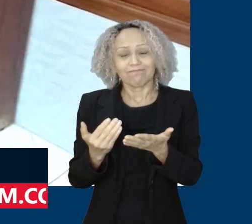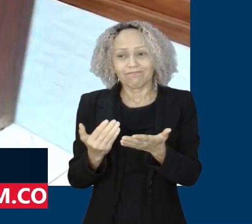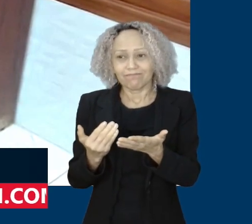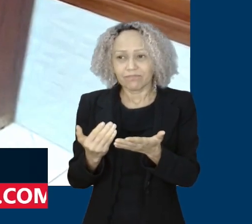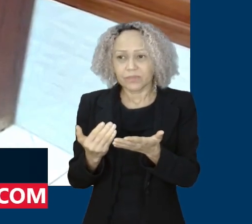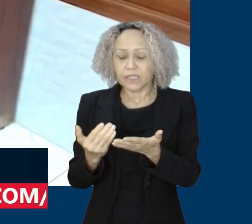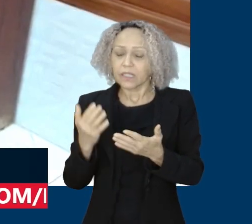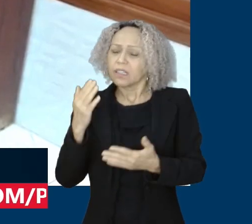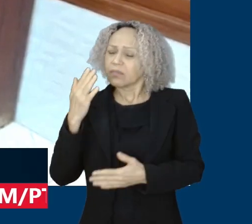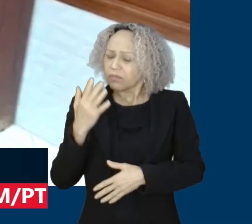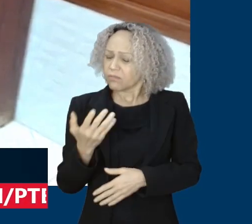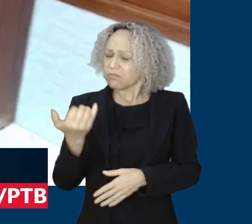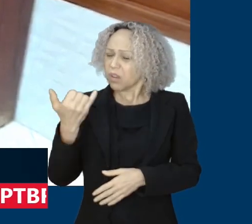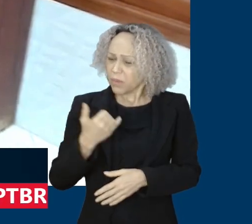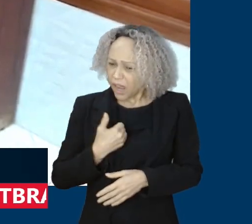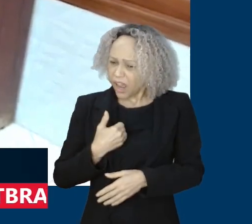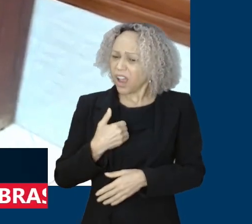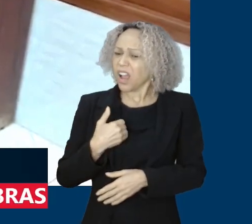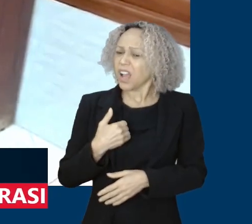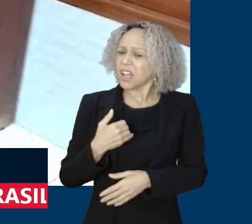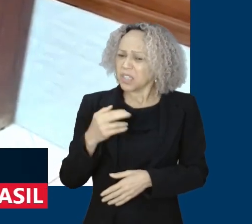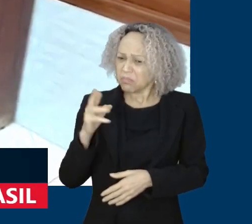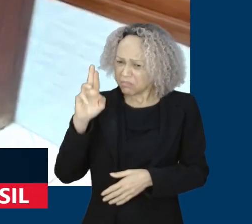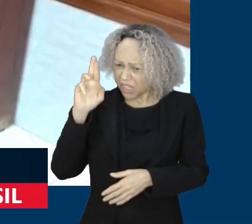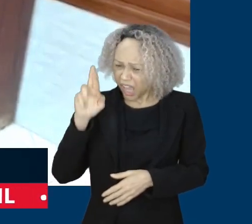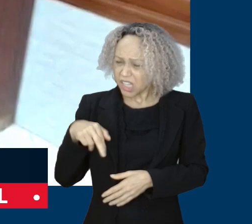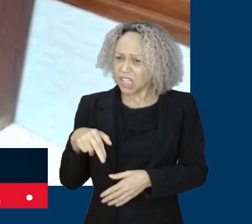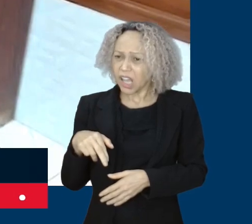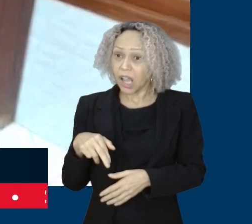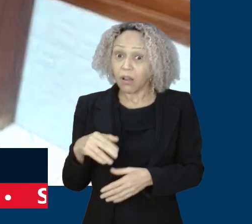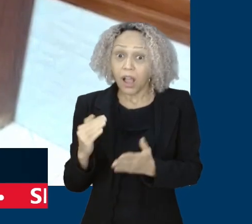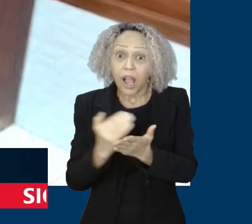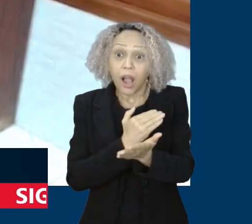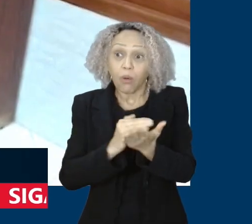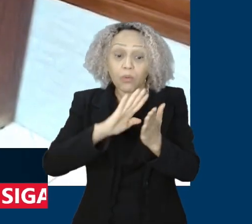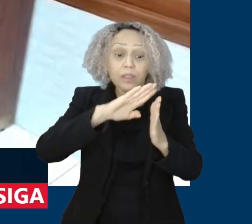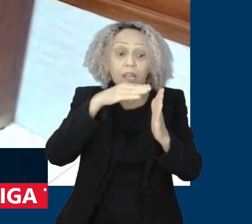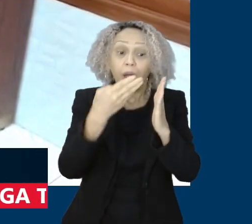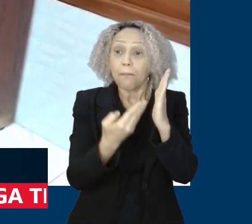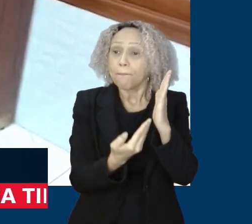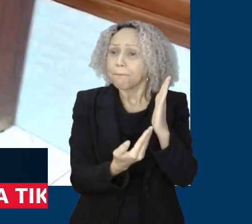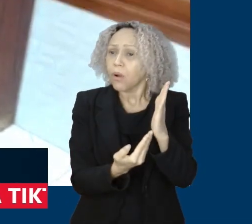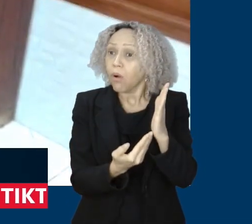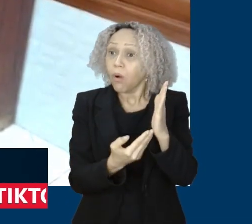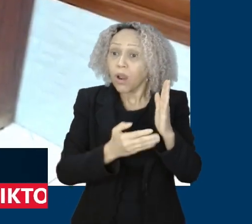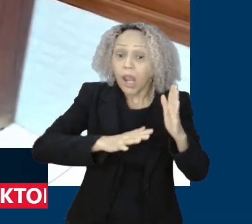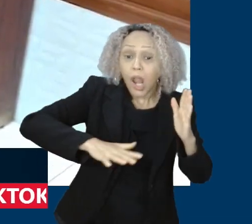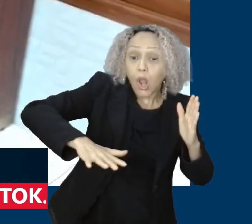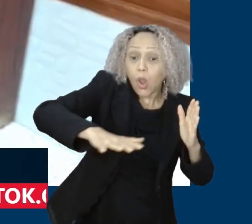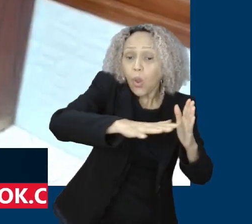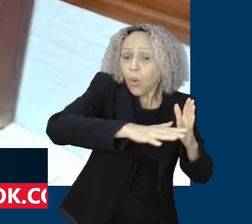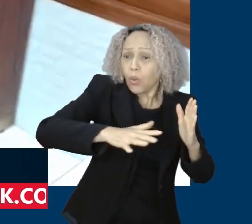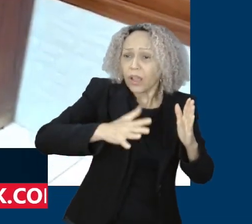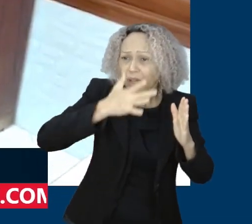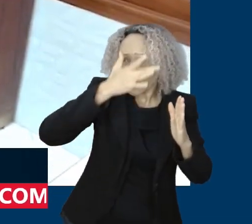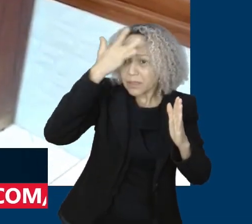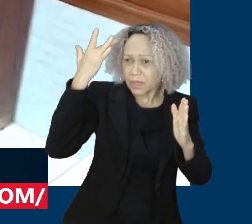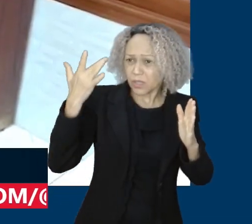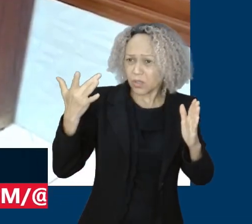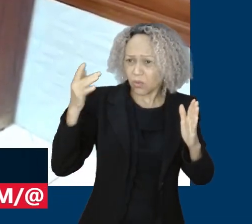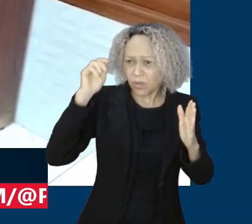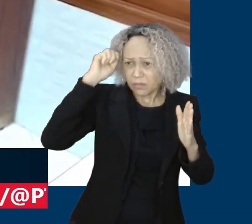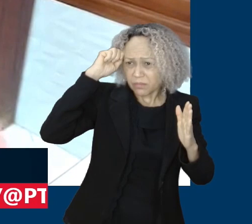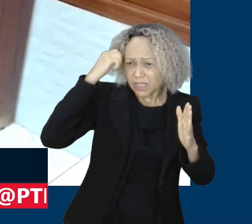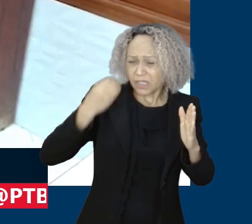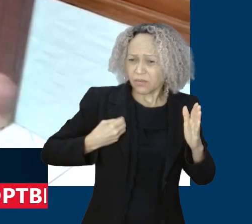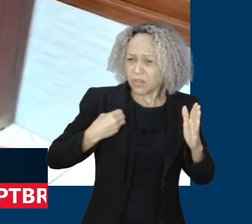que quilombola que não tinha direito a água, não tinha direito a banheiro. Banheiro mesmo, para fazer